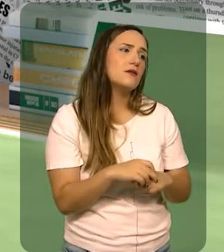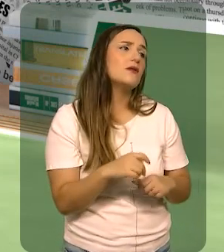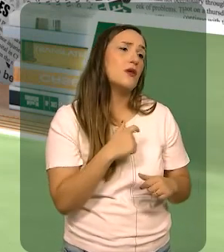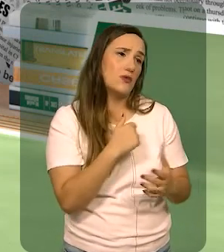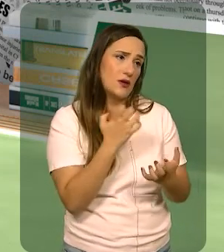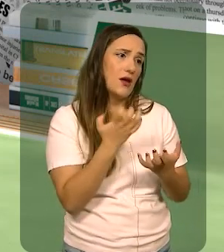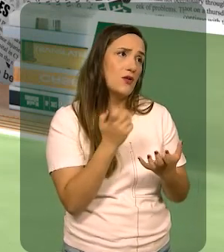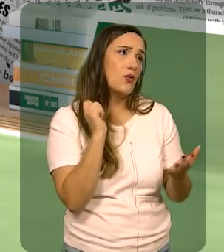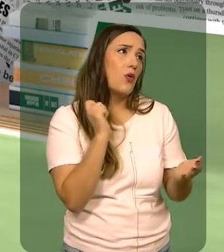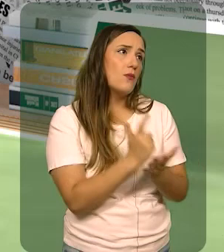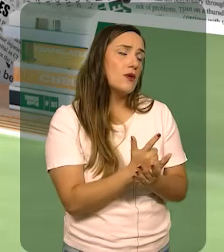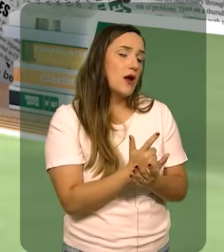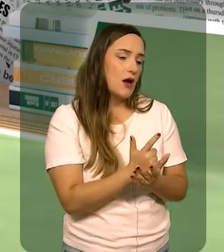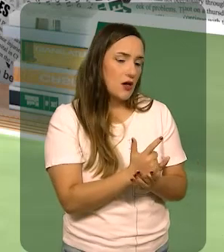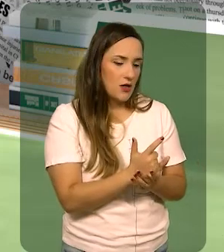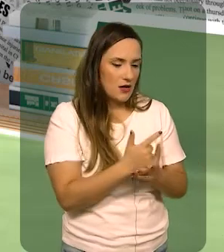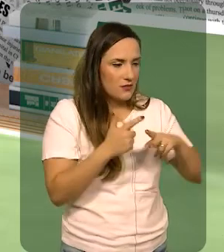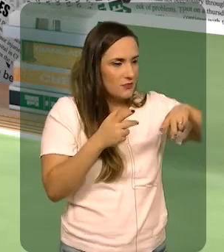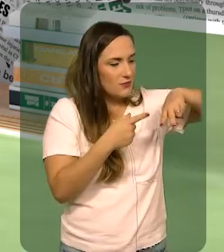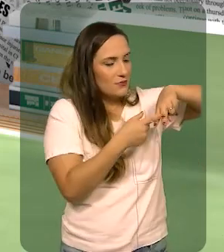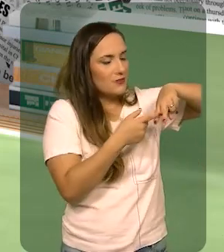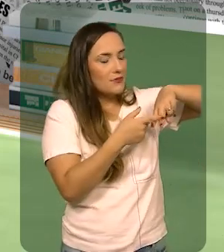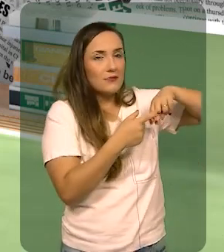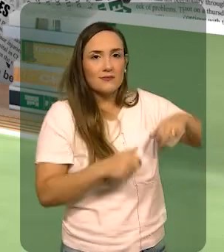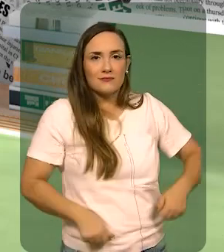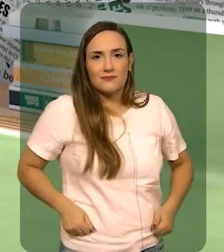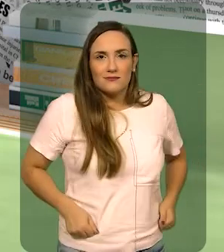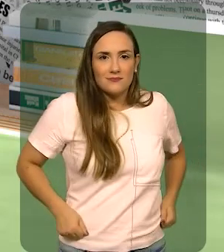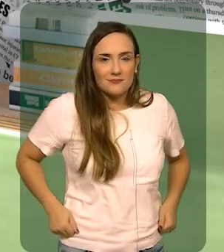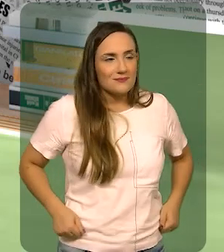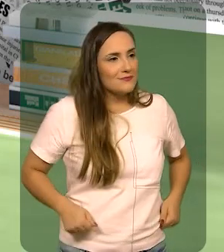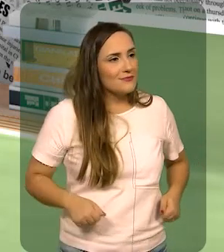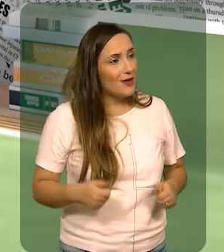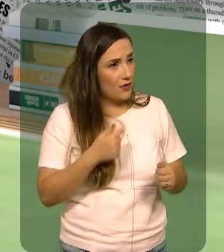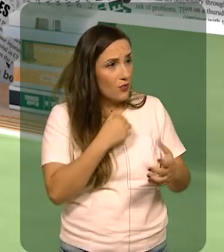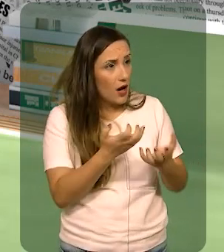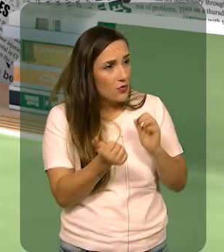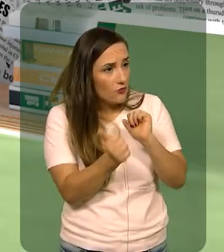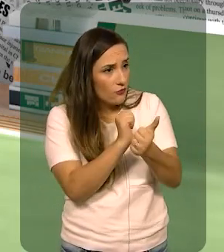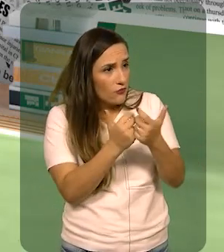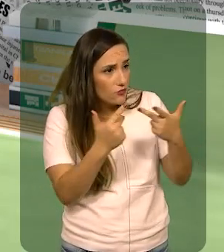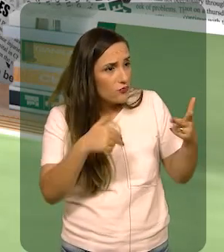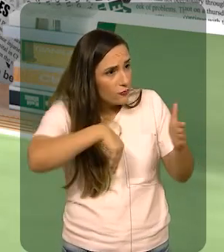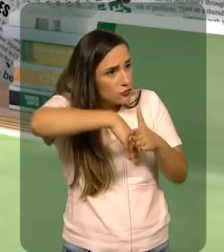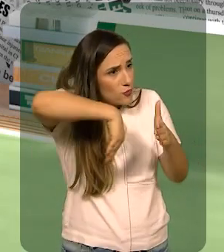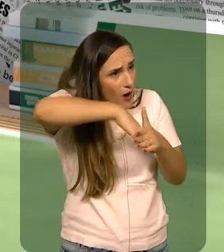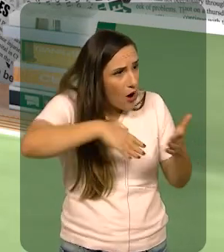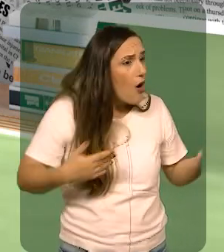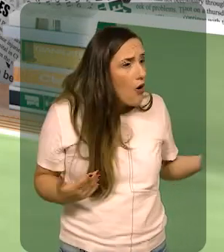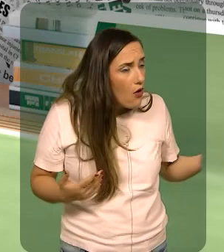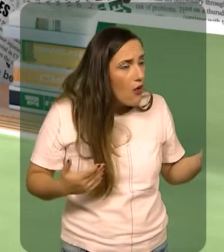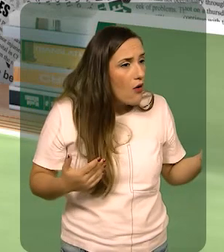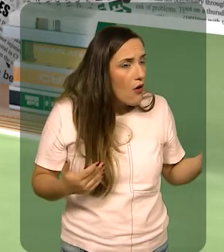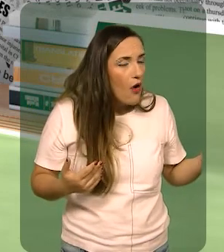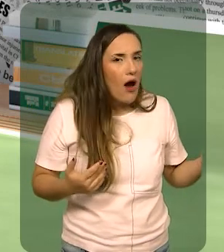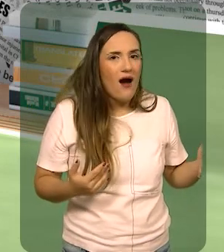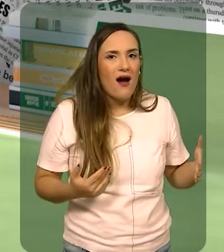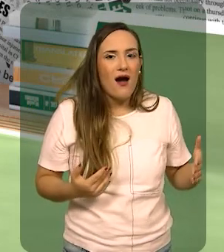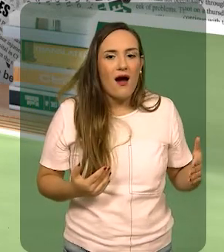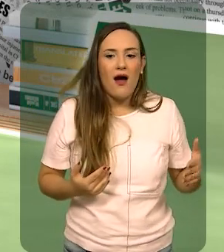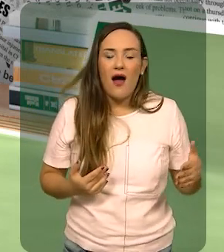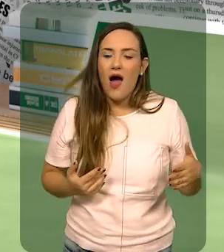um short de jogo. Porque como todo menino, quando a gente quer crescer, quer ser um jogador de futebol. Né?